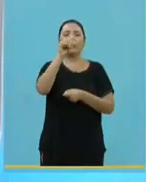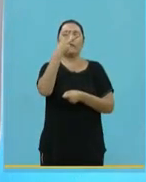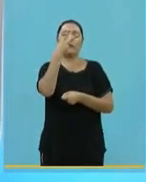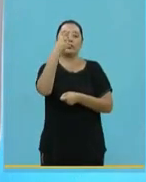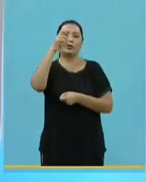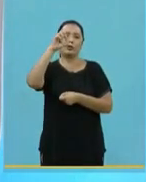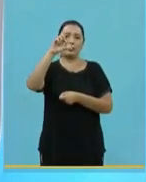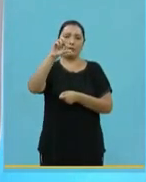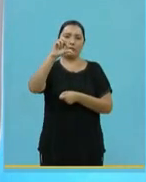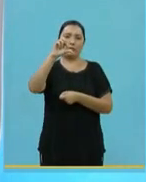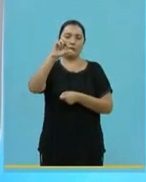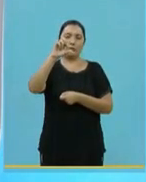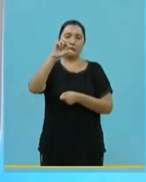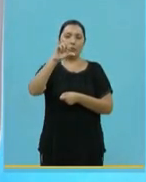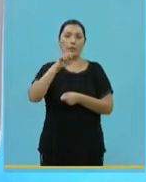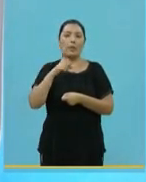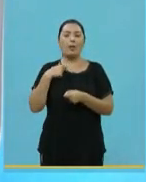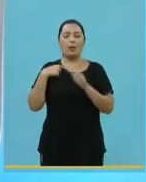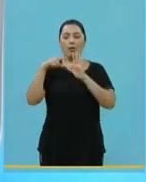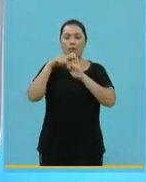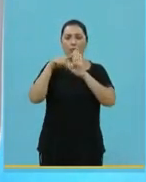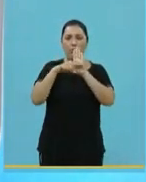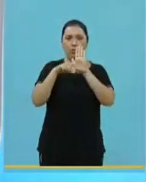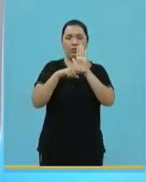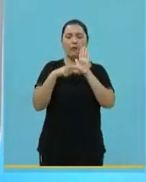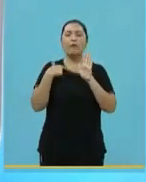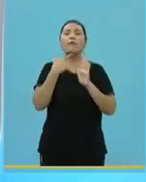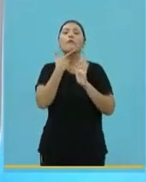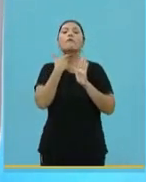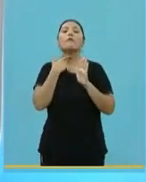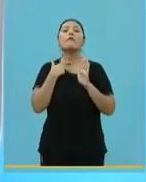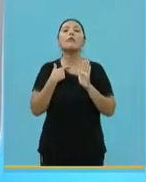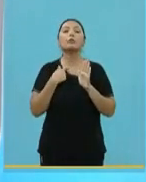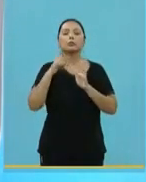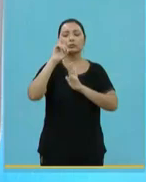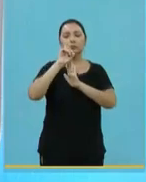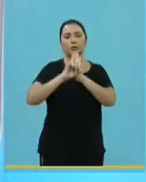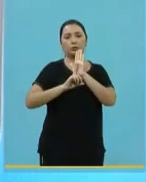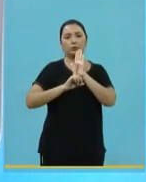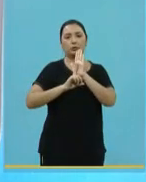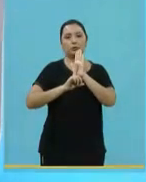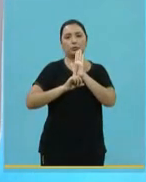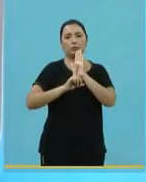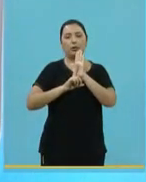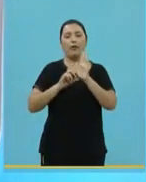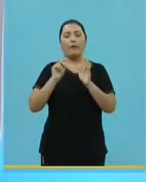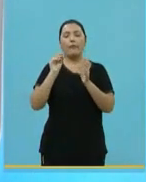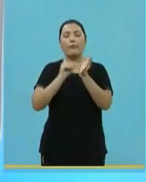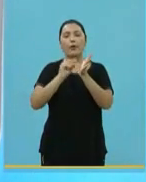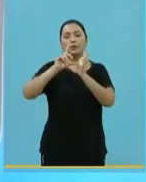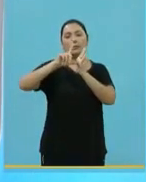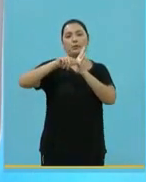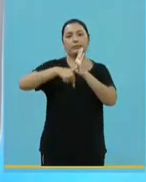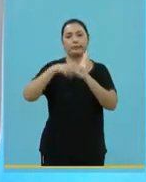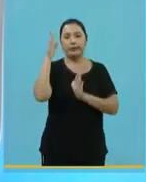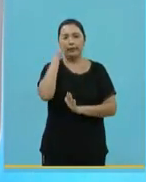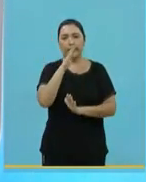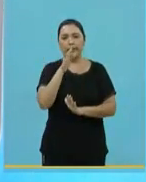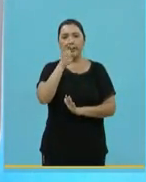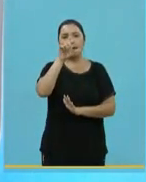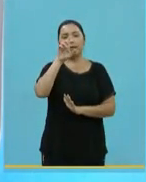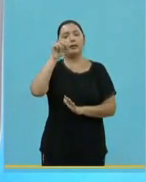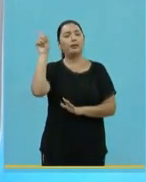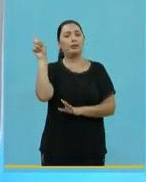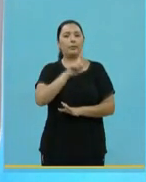para levar as suas pautas defender os seus direitos e defender o brasil do atraso ele não